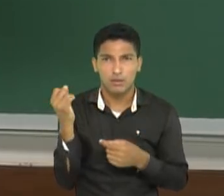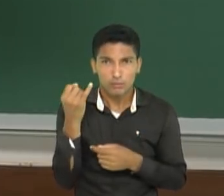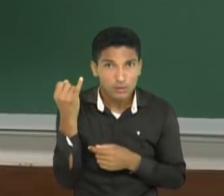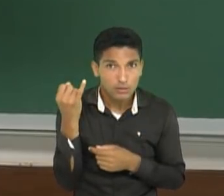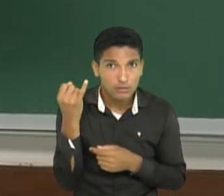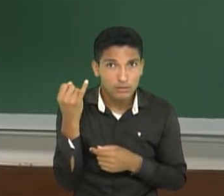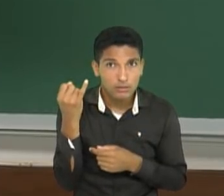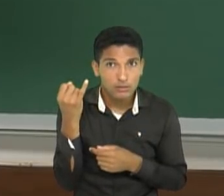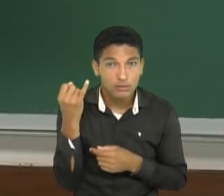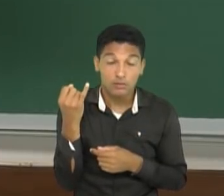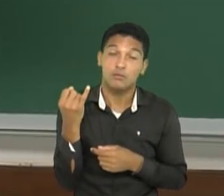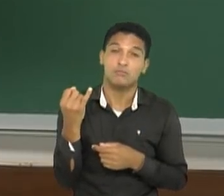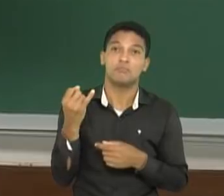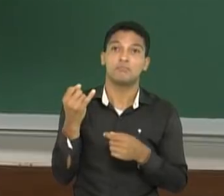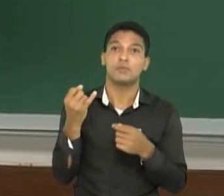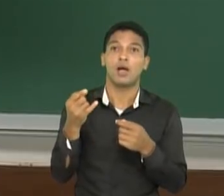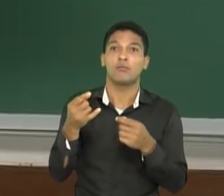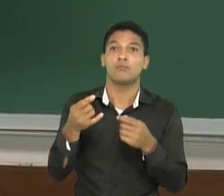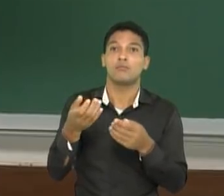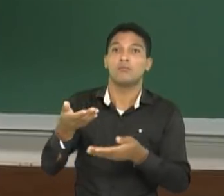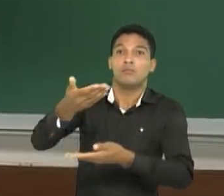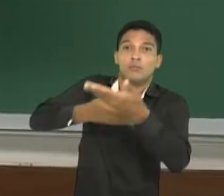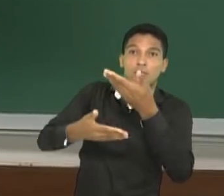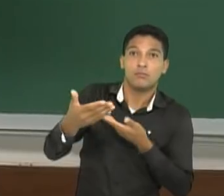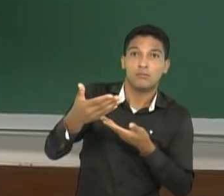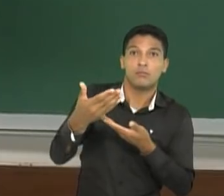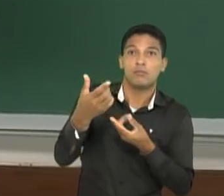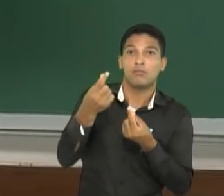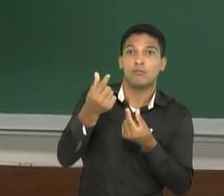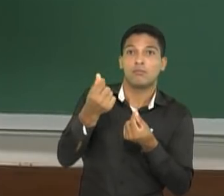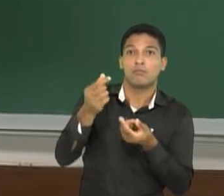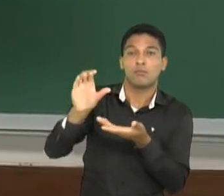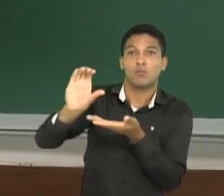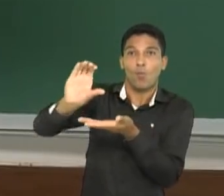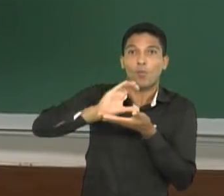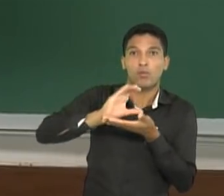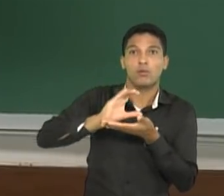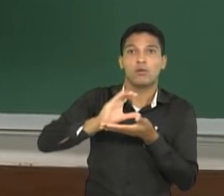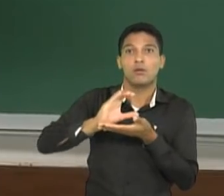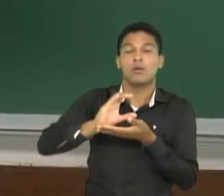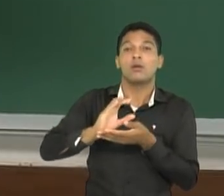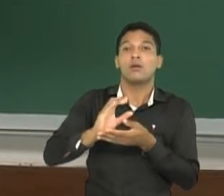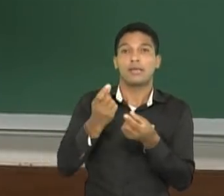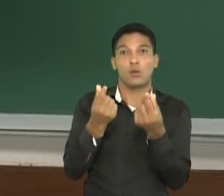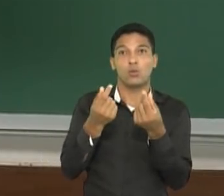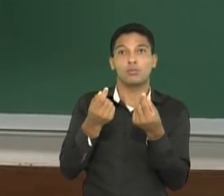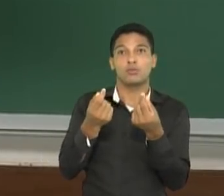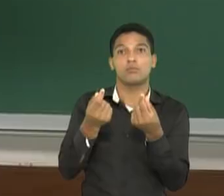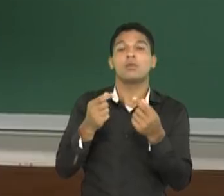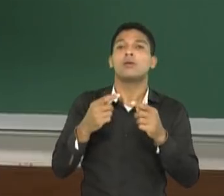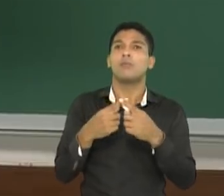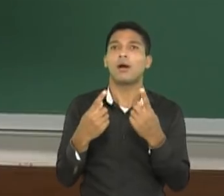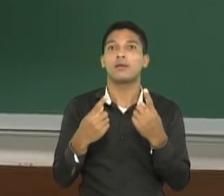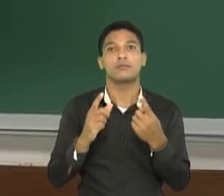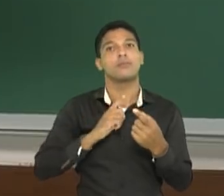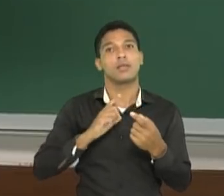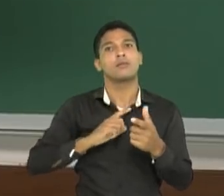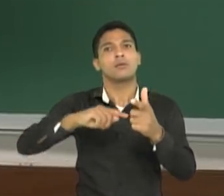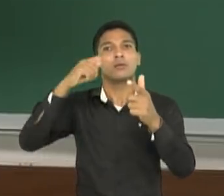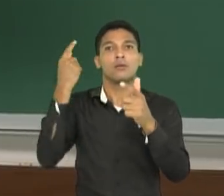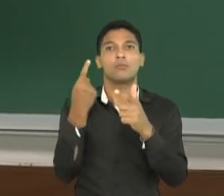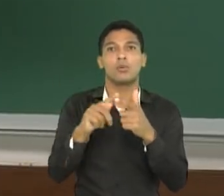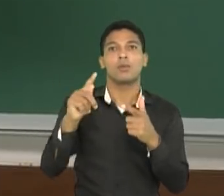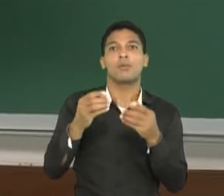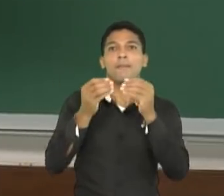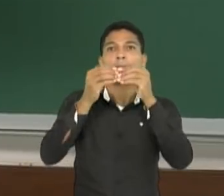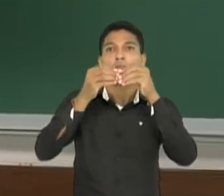vai gerar recursos para a economia. Mas quais os impactos ambientais que vão ser causados ali é o que a gente tem de prejudicial também e